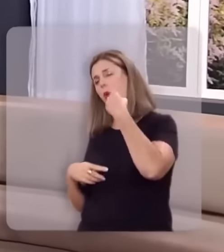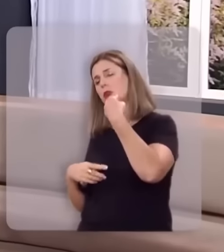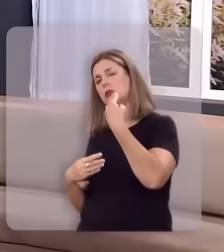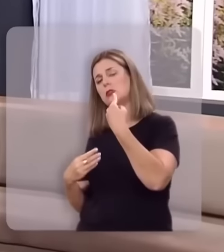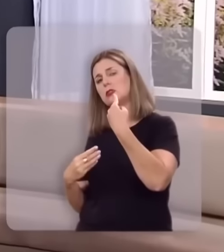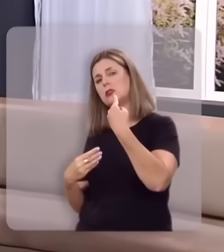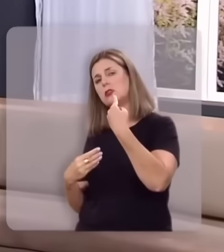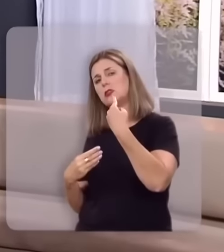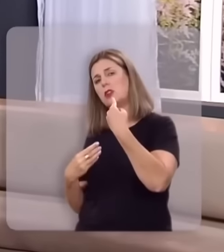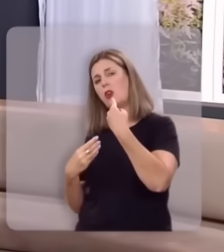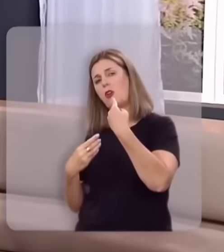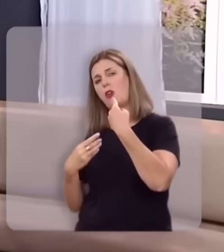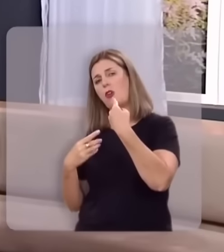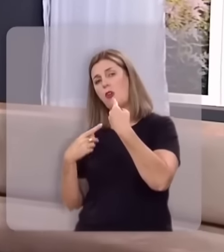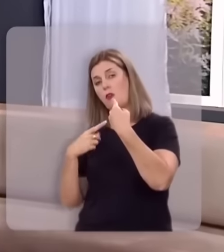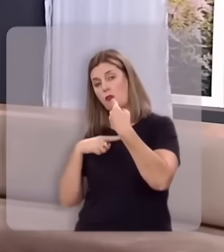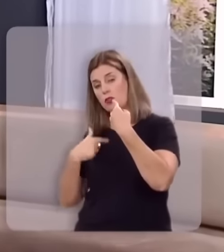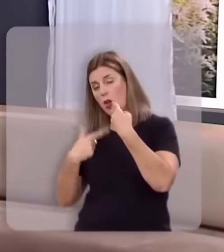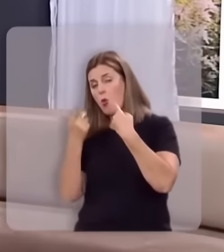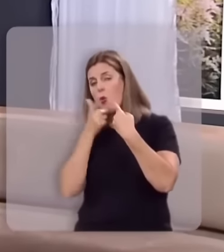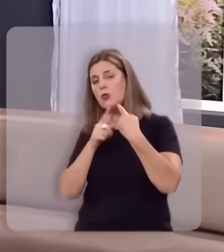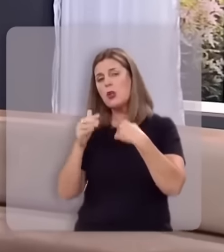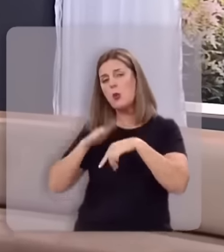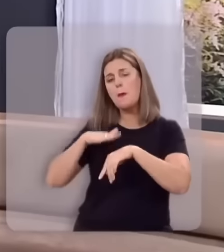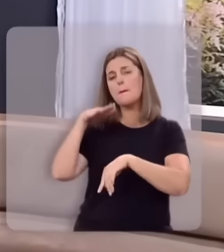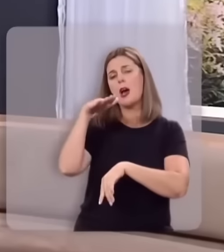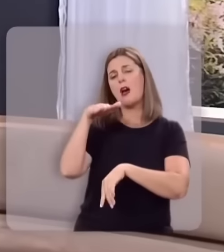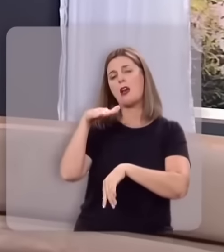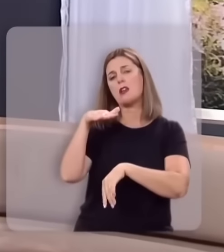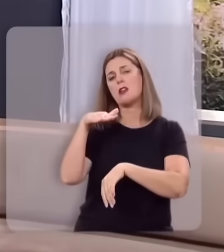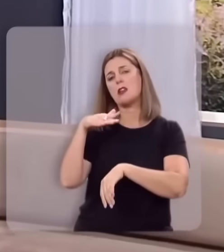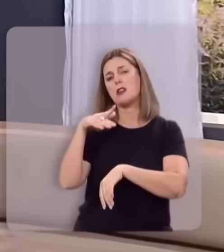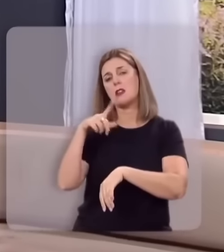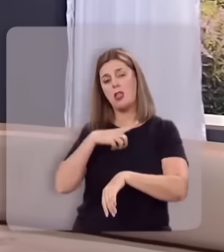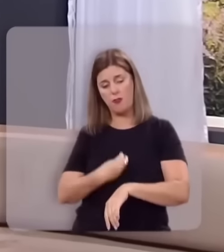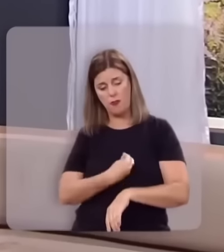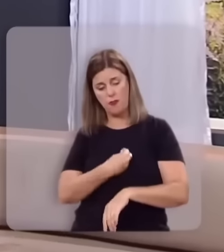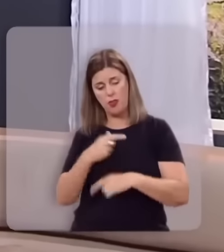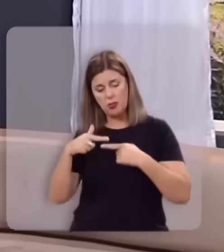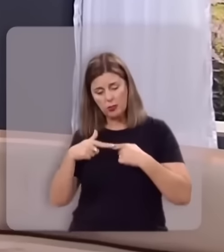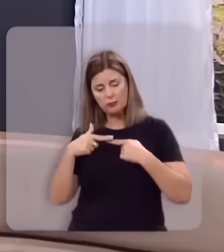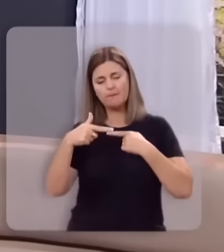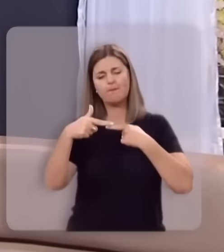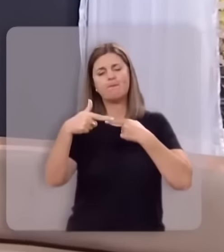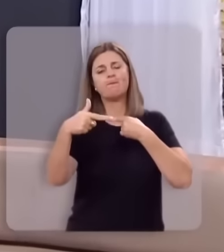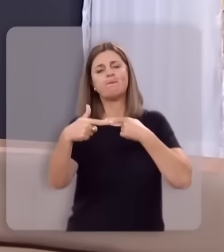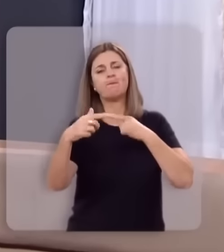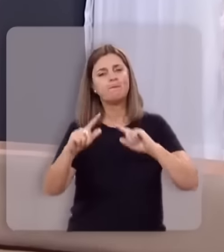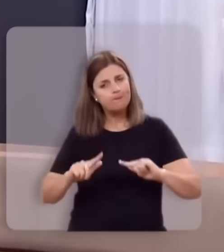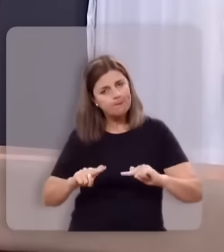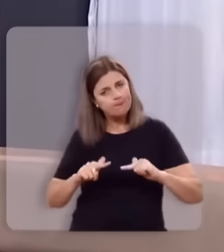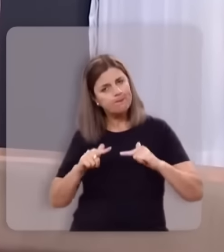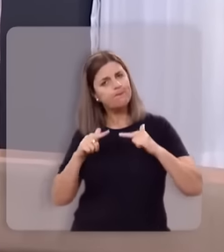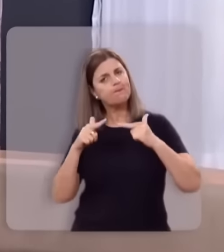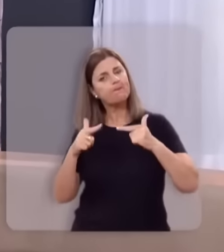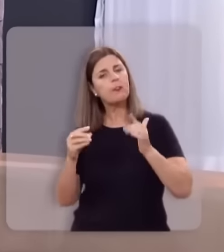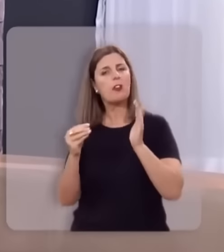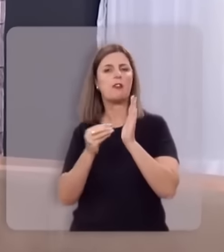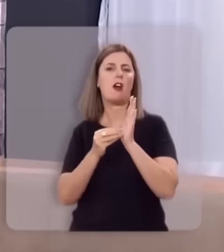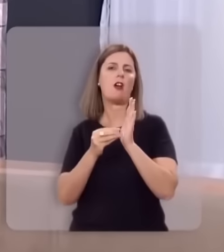quando alguém constrange você andar uma milha você faz você vai duas is é ânimo longo longanimidade tá